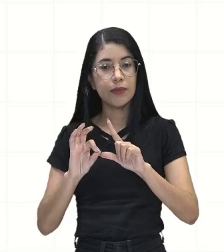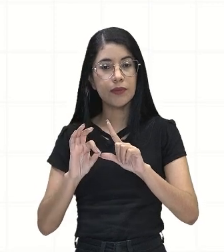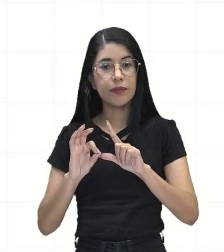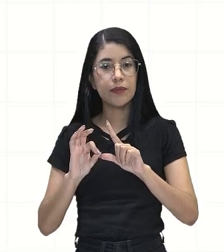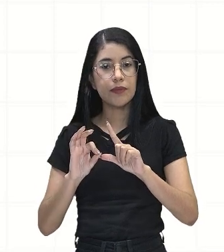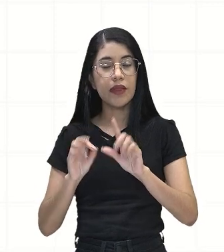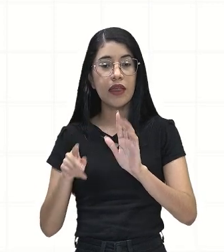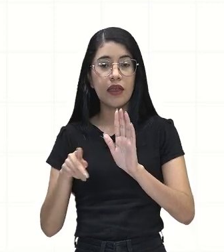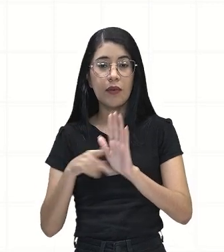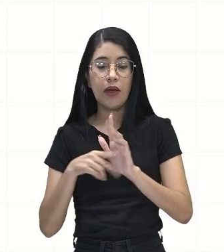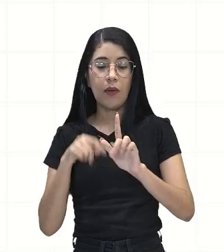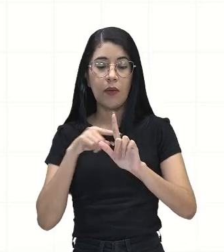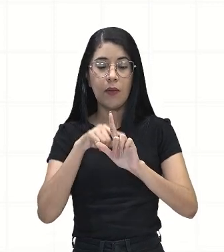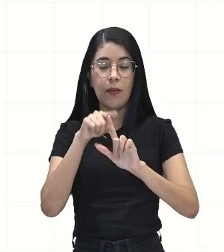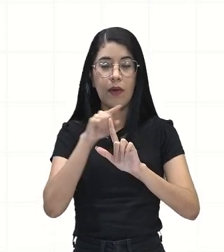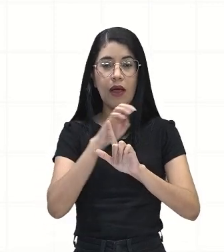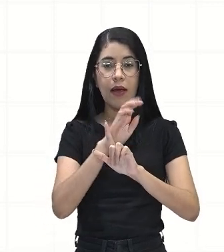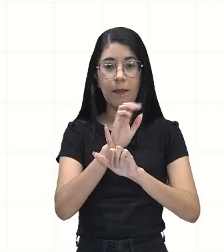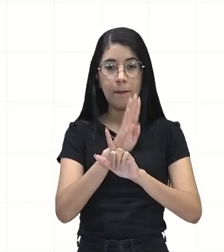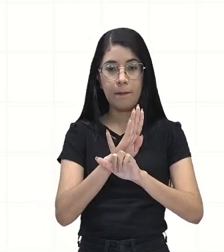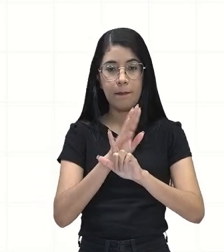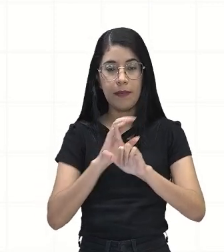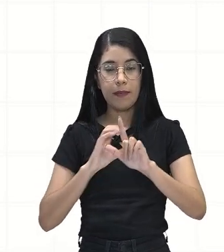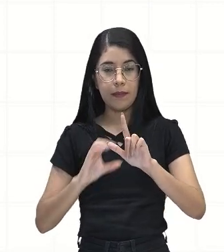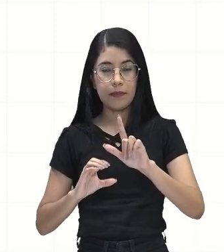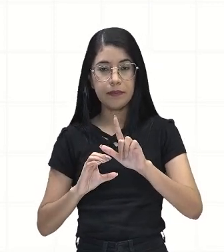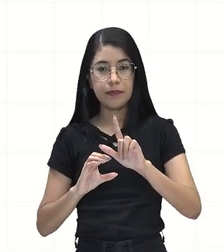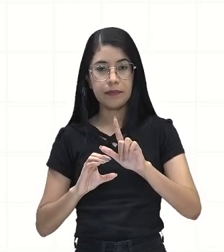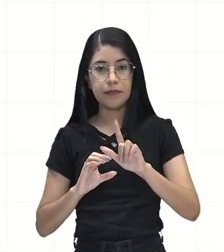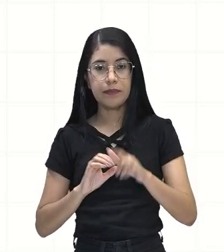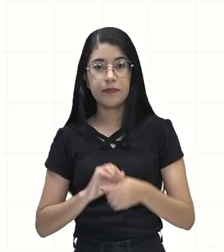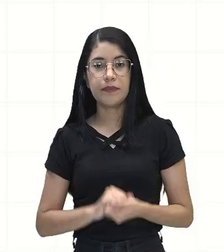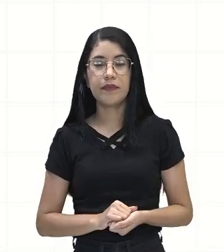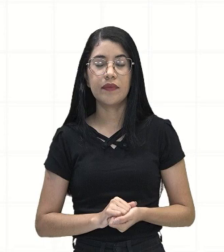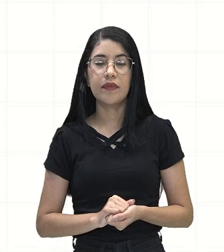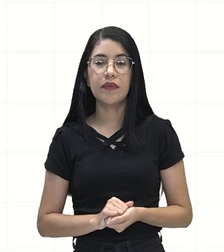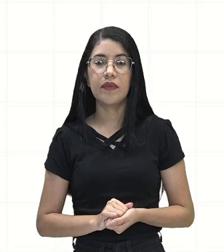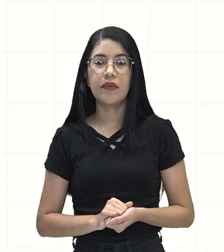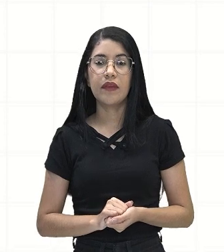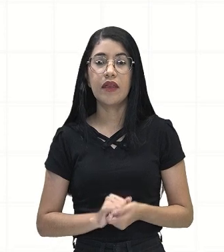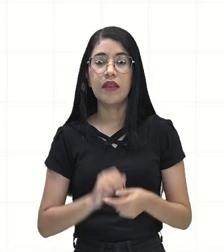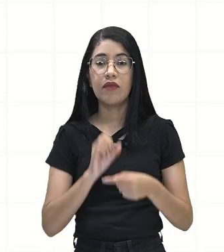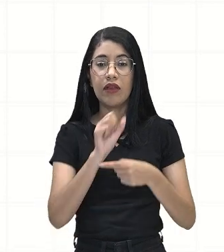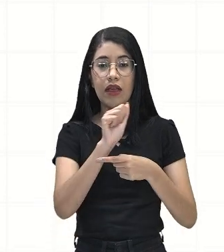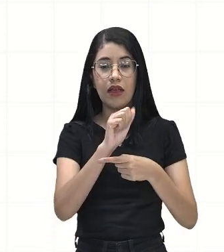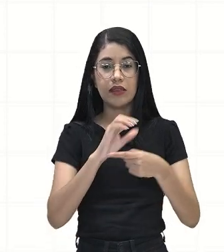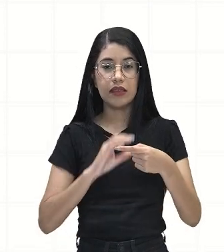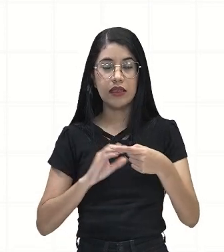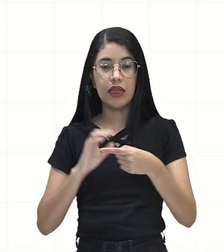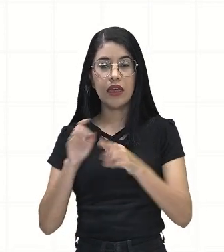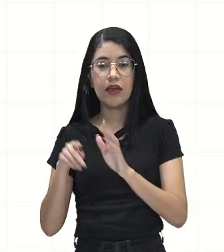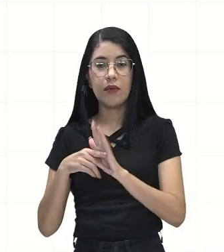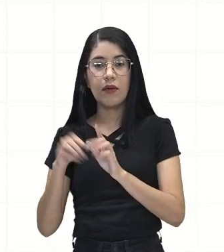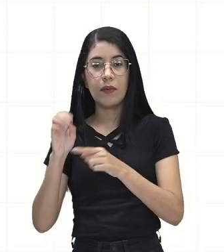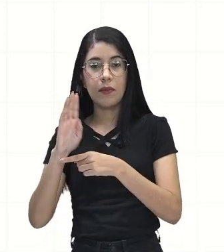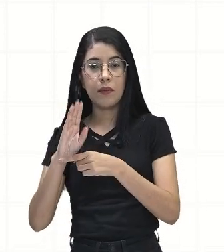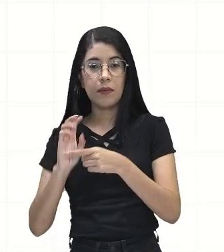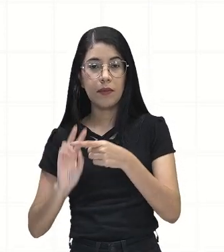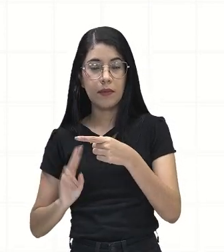dos catetos B, C. Tudo bem? Então, essa é a nossa